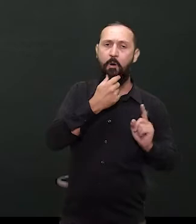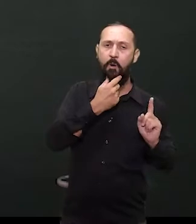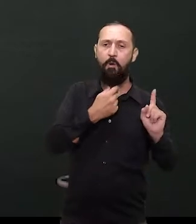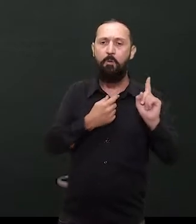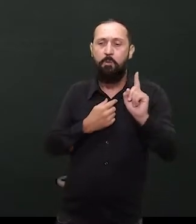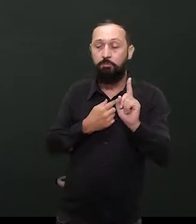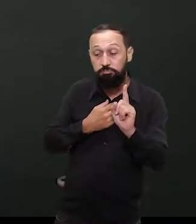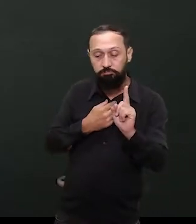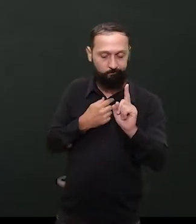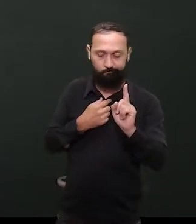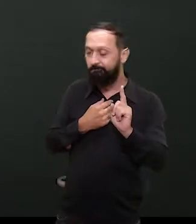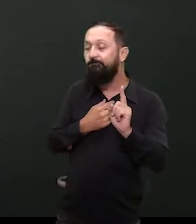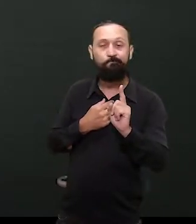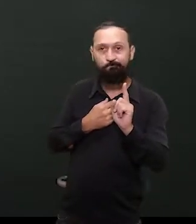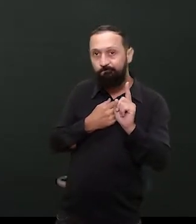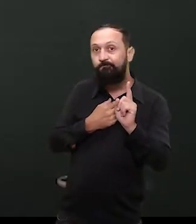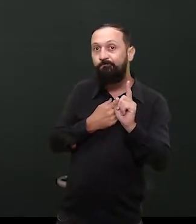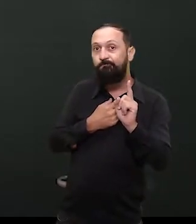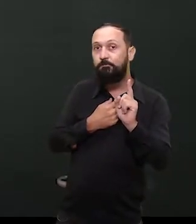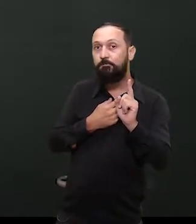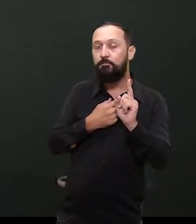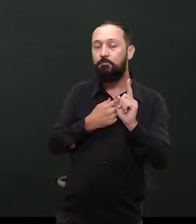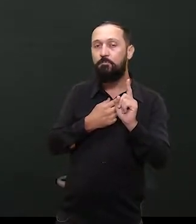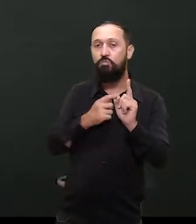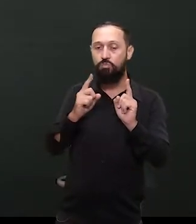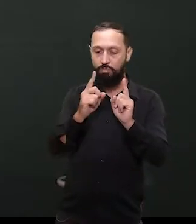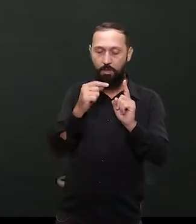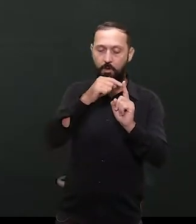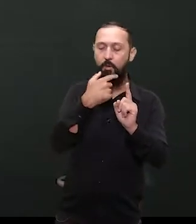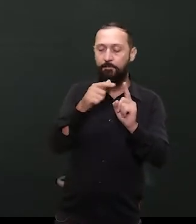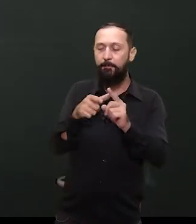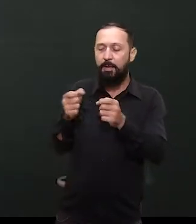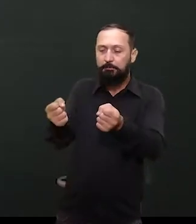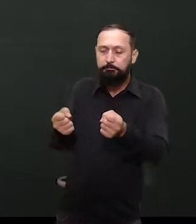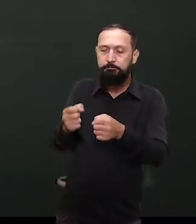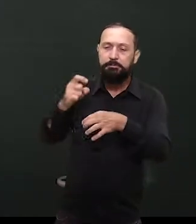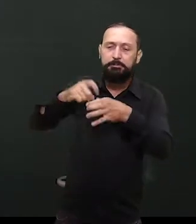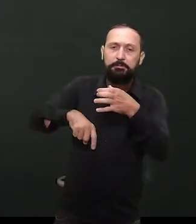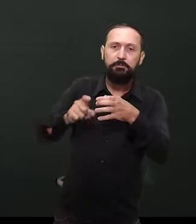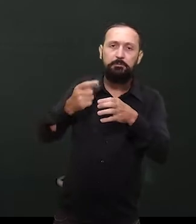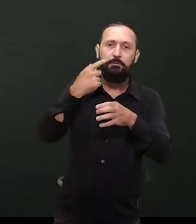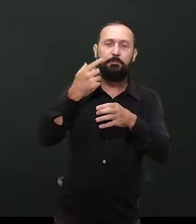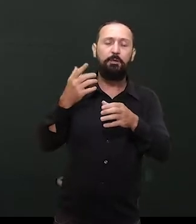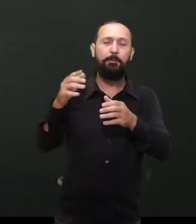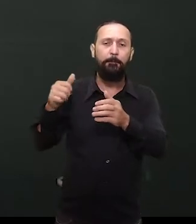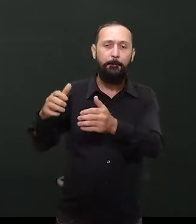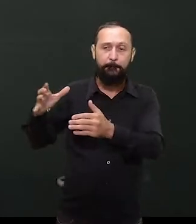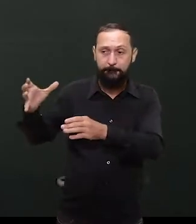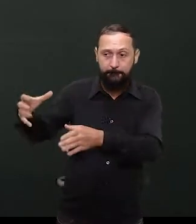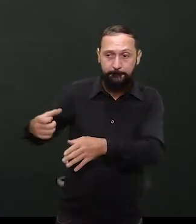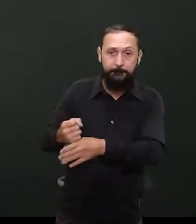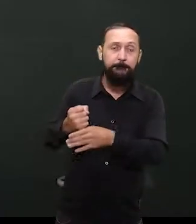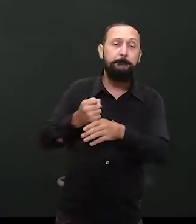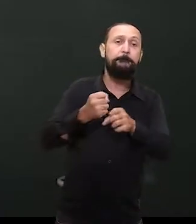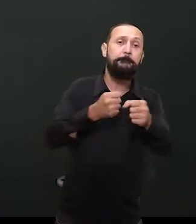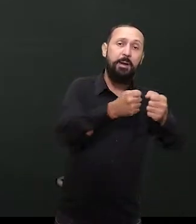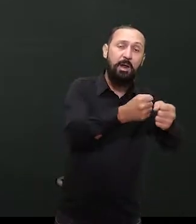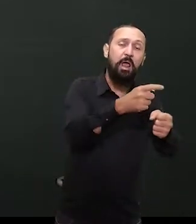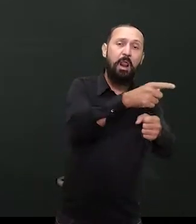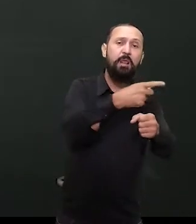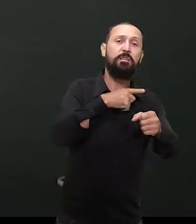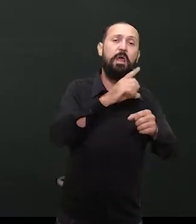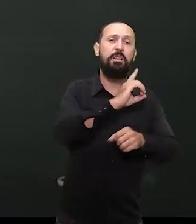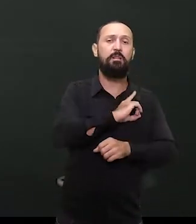Surpreendida por um homem que ali se encontra ela é estuprada encaminhada à Delegacia solicita